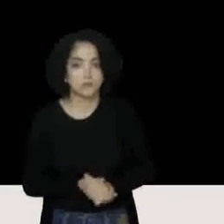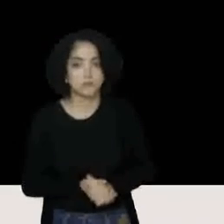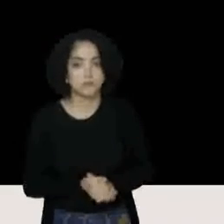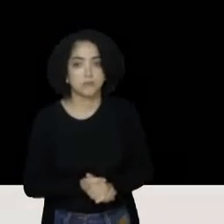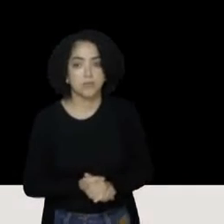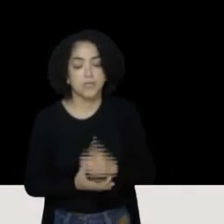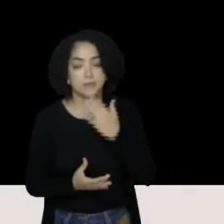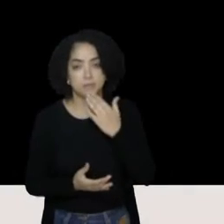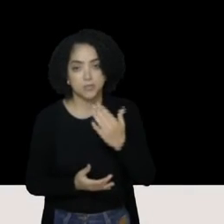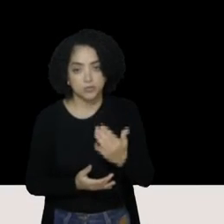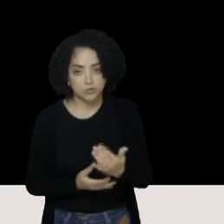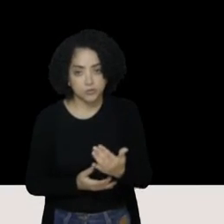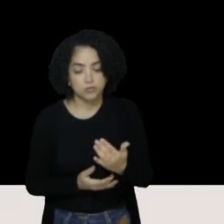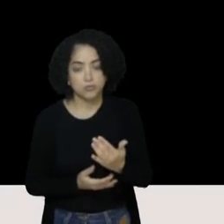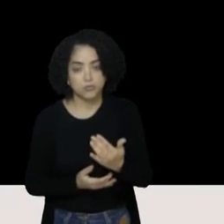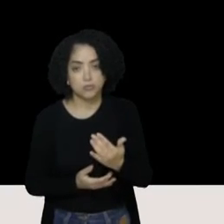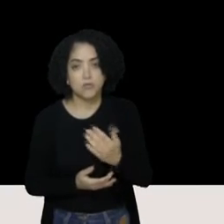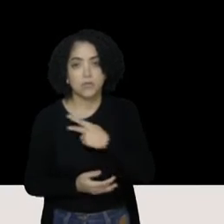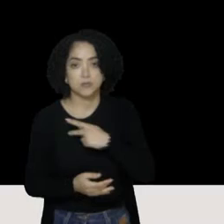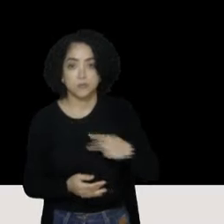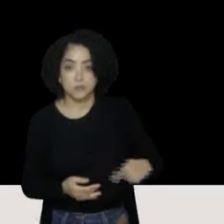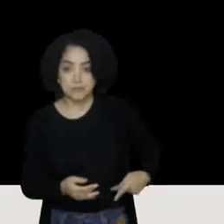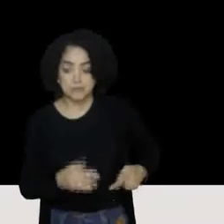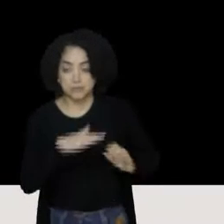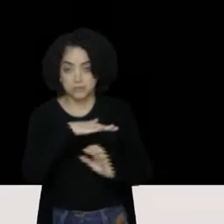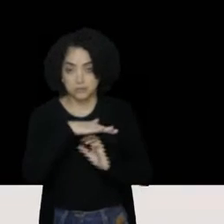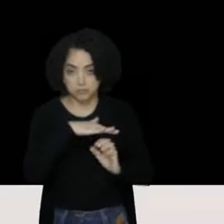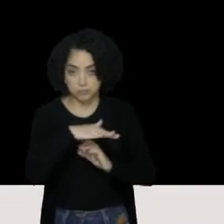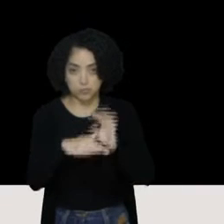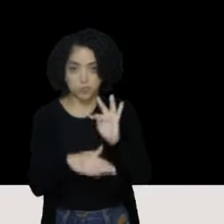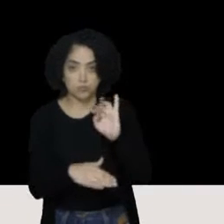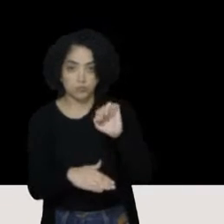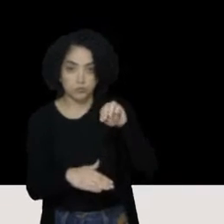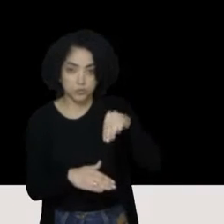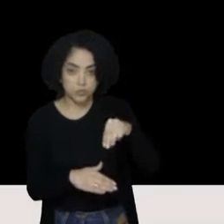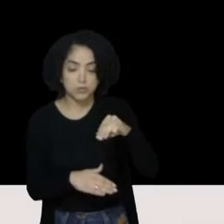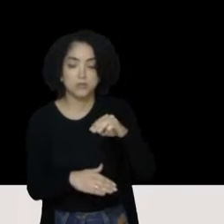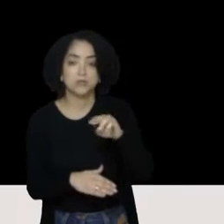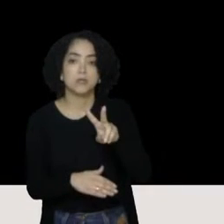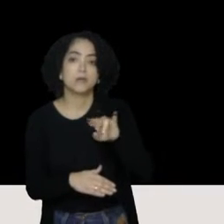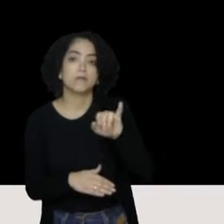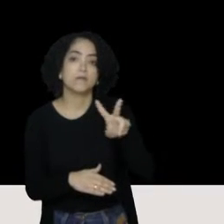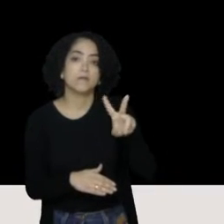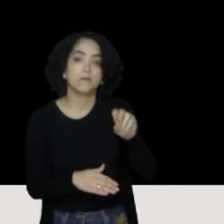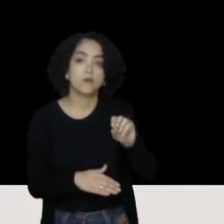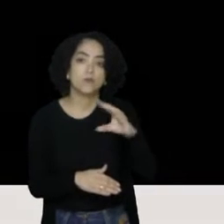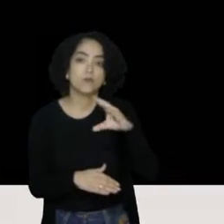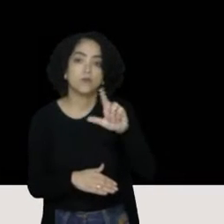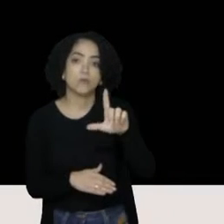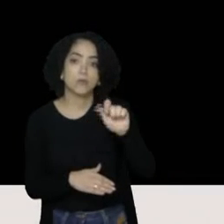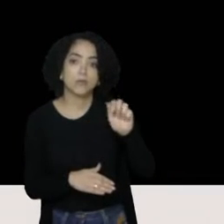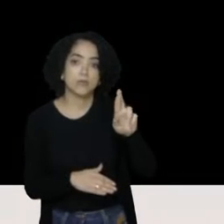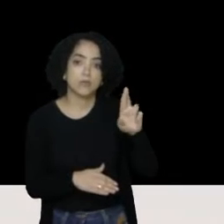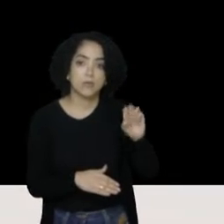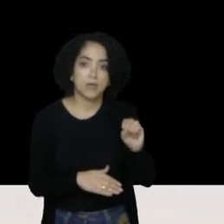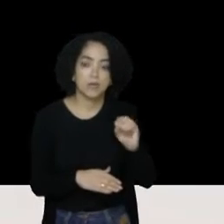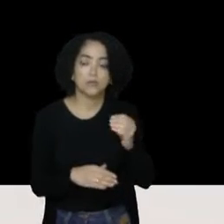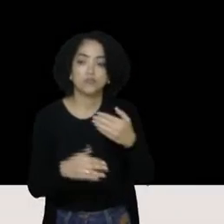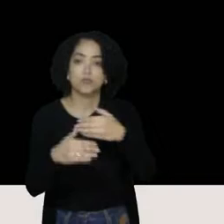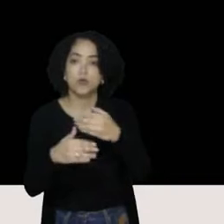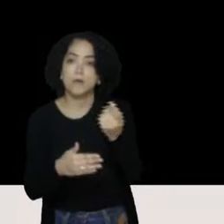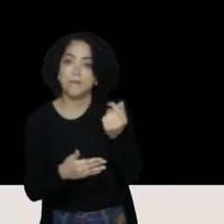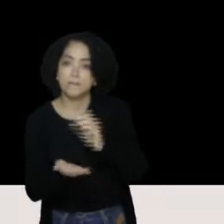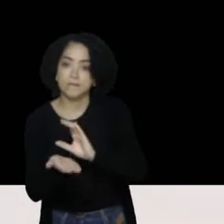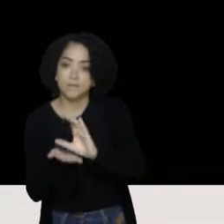apelando aos presidentes das empresas TIM, Vivo, Claro e Oi, que realizem investimentos para a